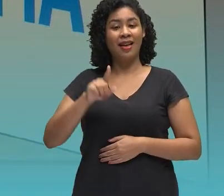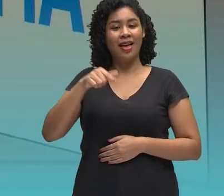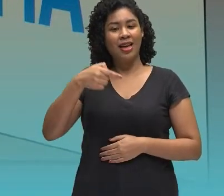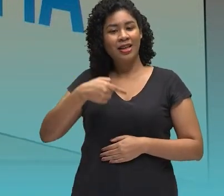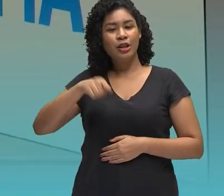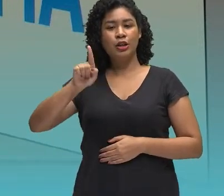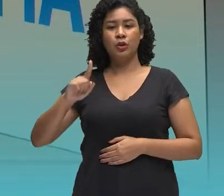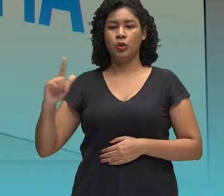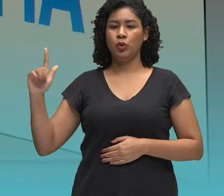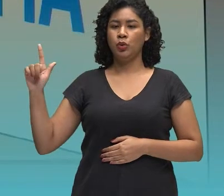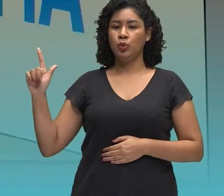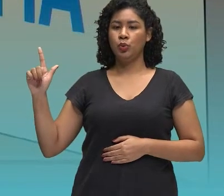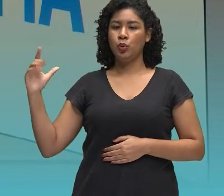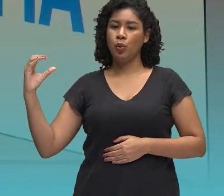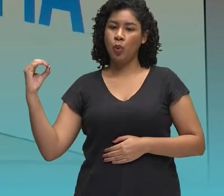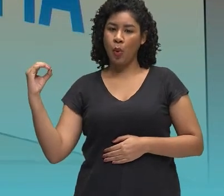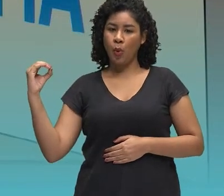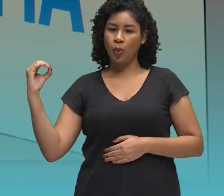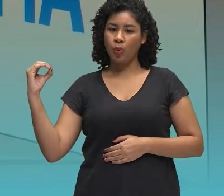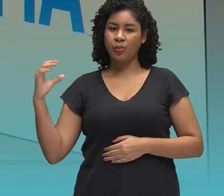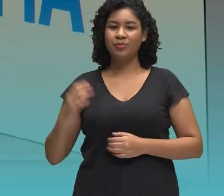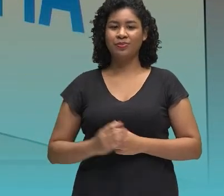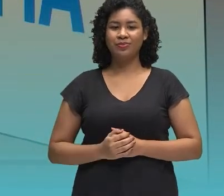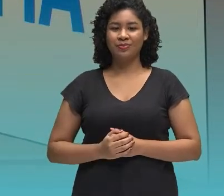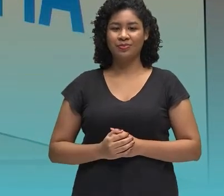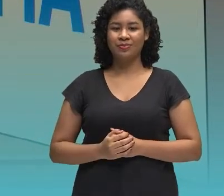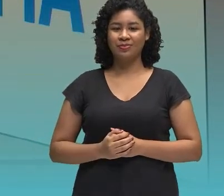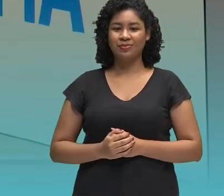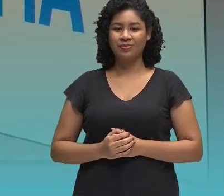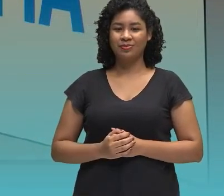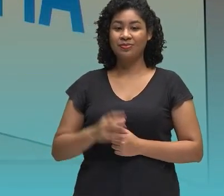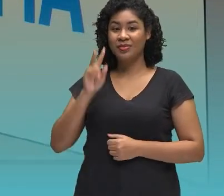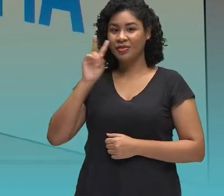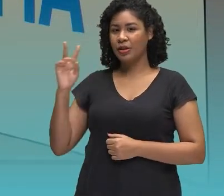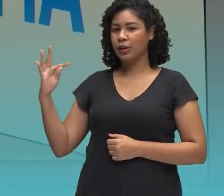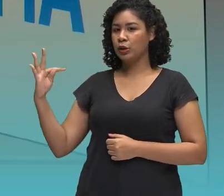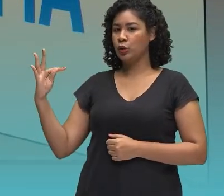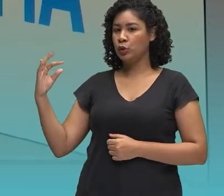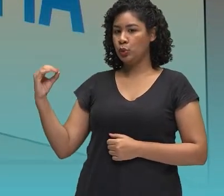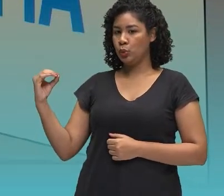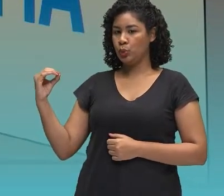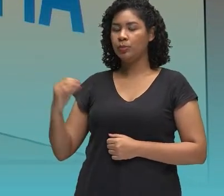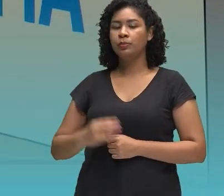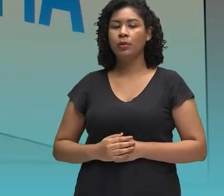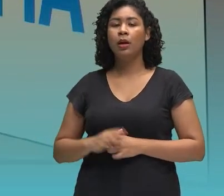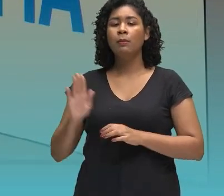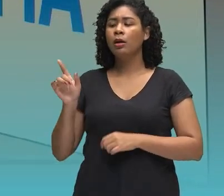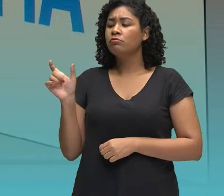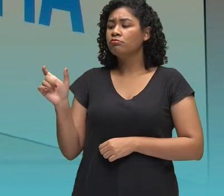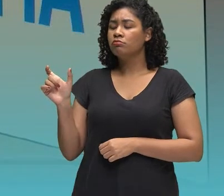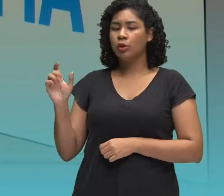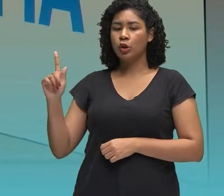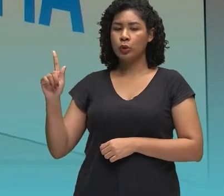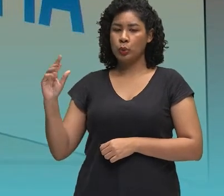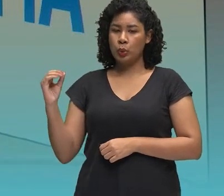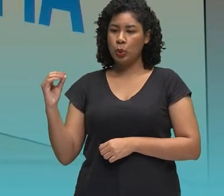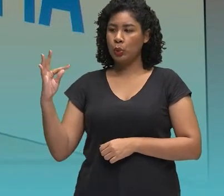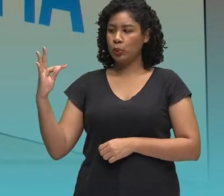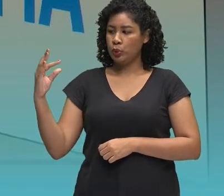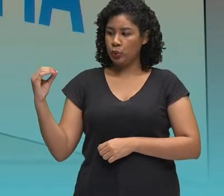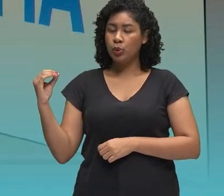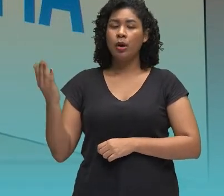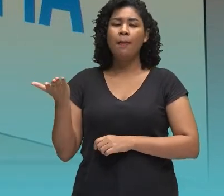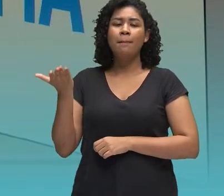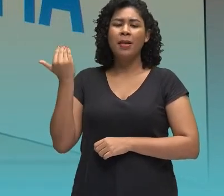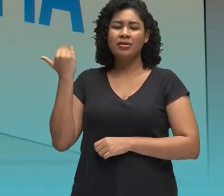go. No caso, go to, que já está aqui, ó, o to. Só que a forma do passado dele é essa daqui, ó, went. Olha só